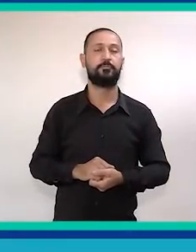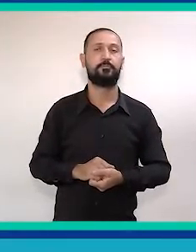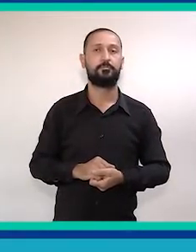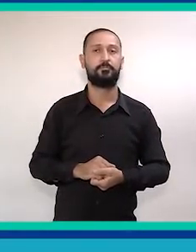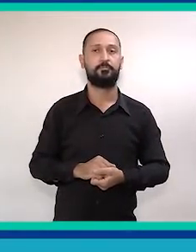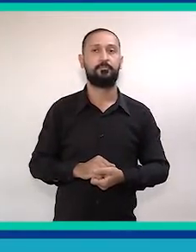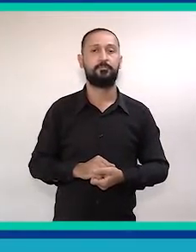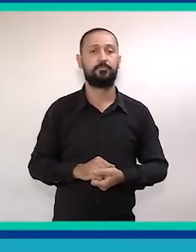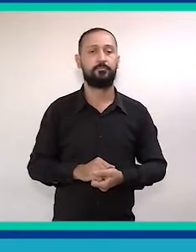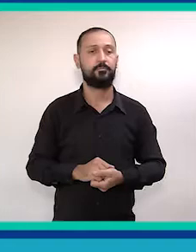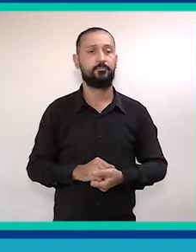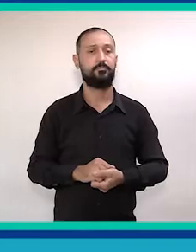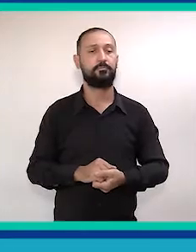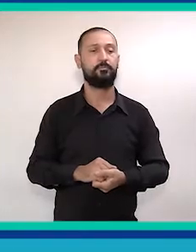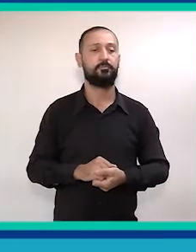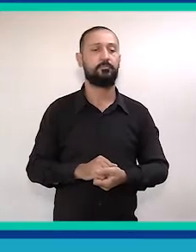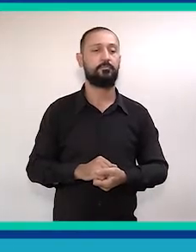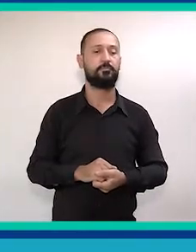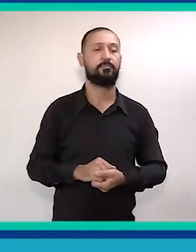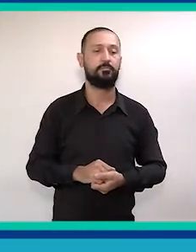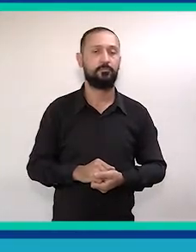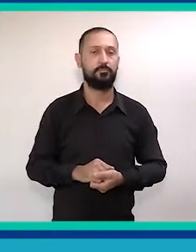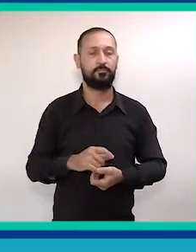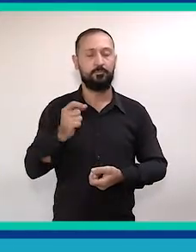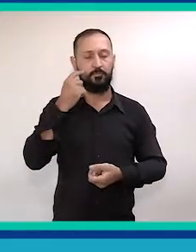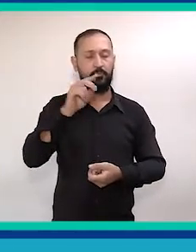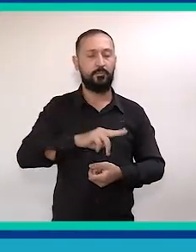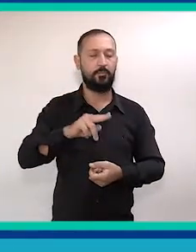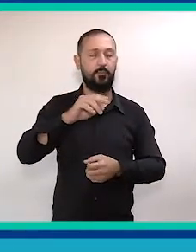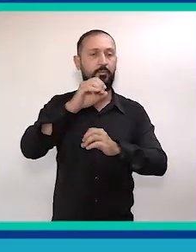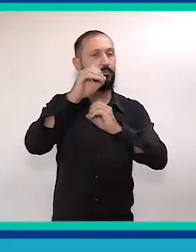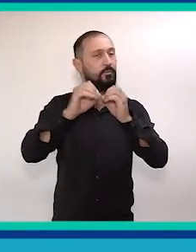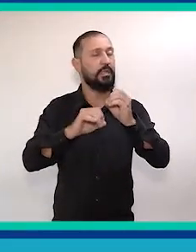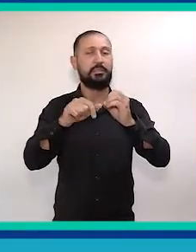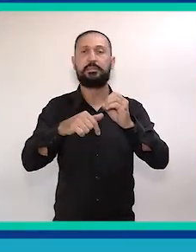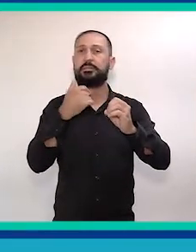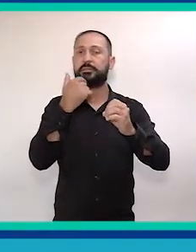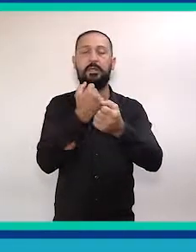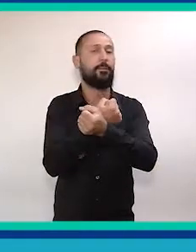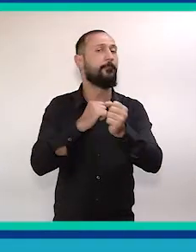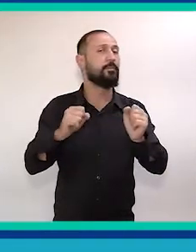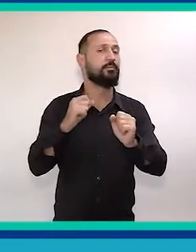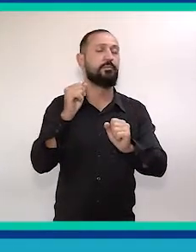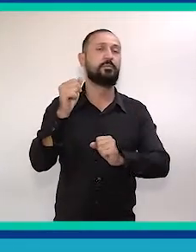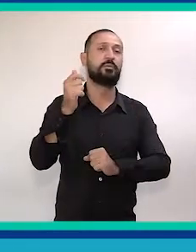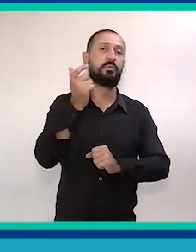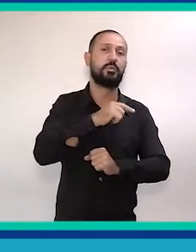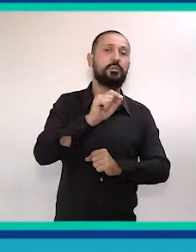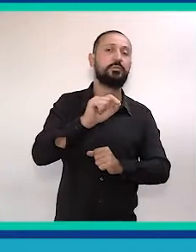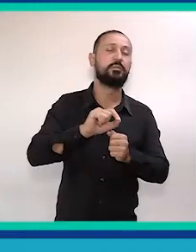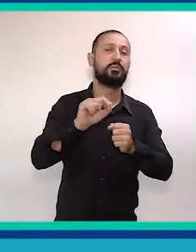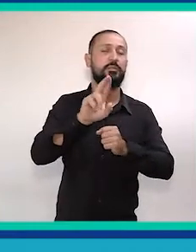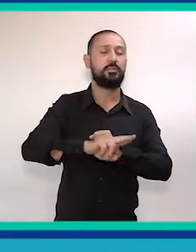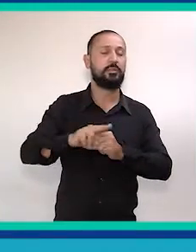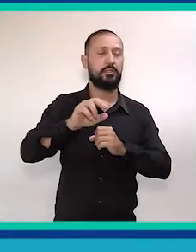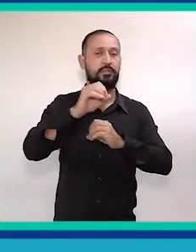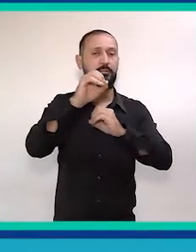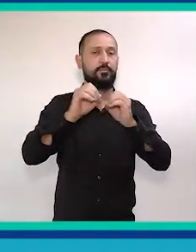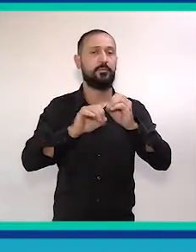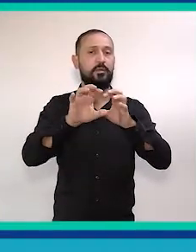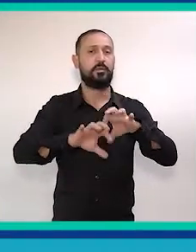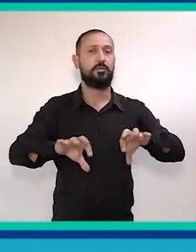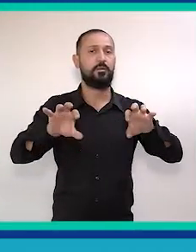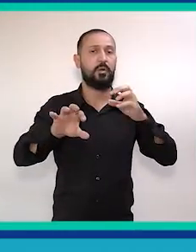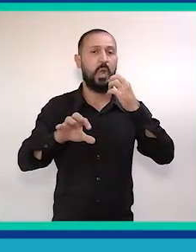com uma pureza muito alta. Apenas aquele primeiro passo de exclusão molecular, ele não é suficiente para a gente conseguir